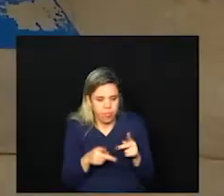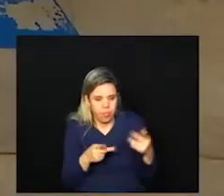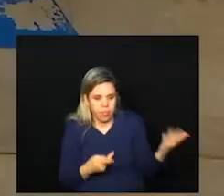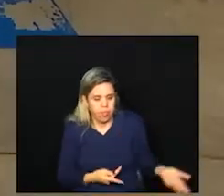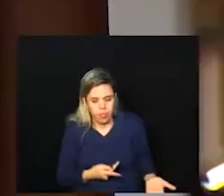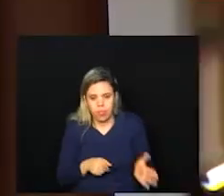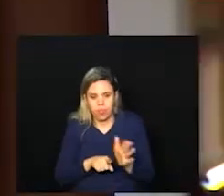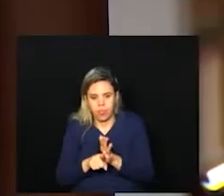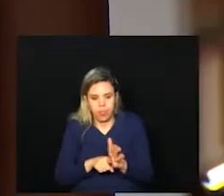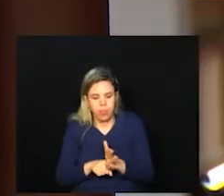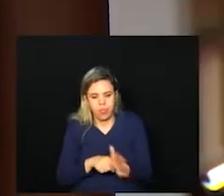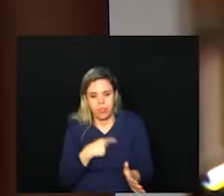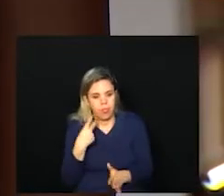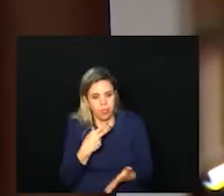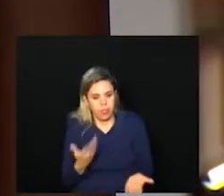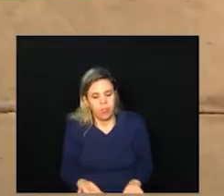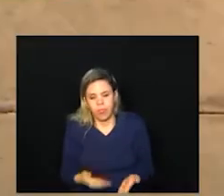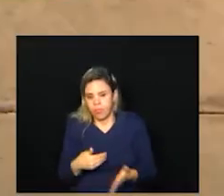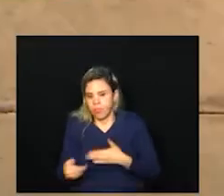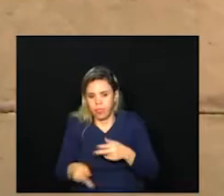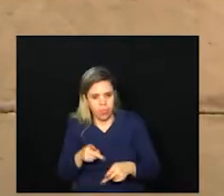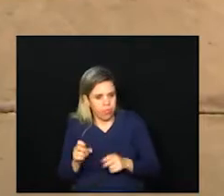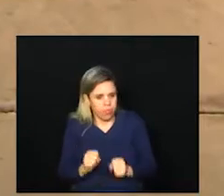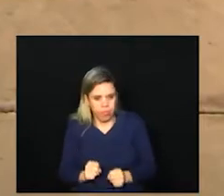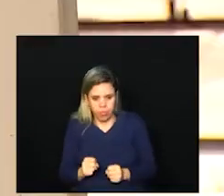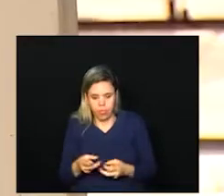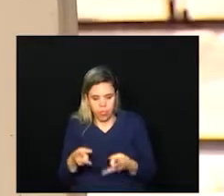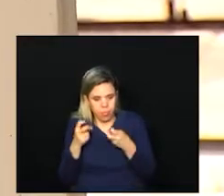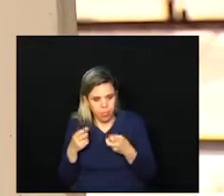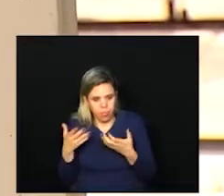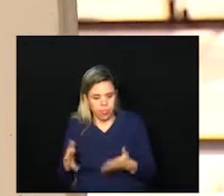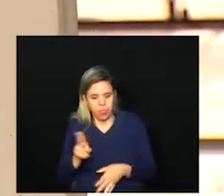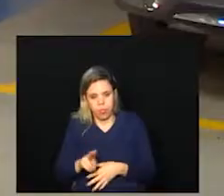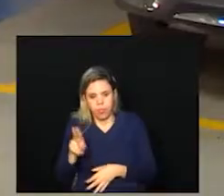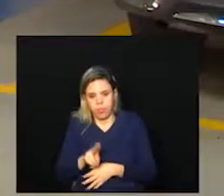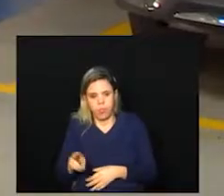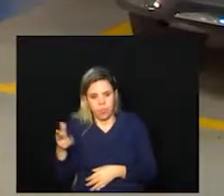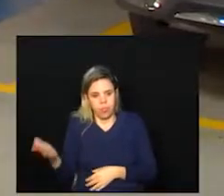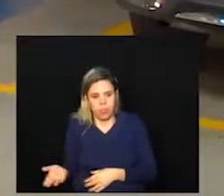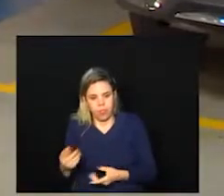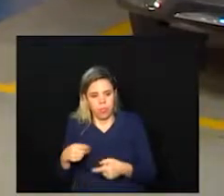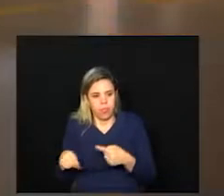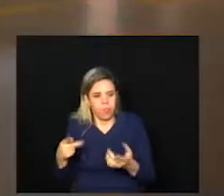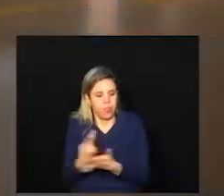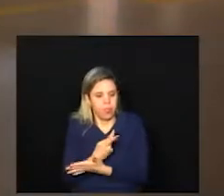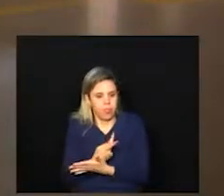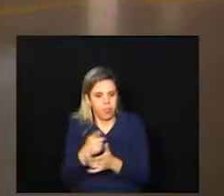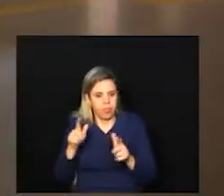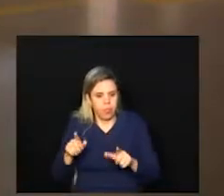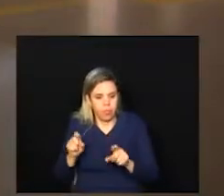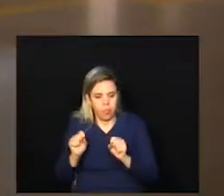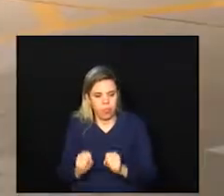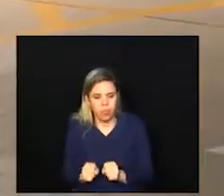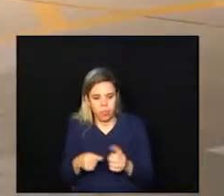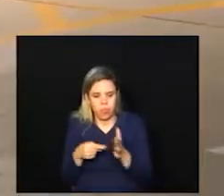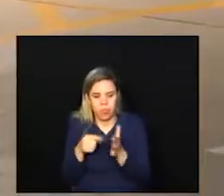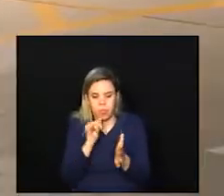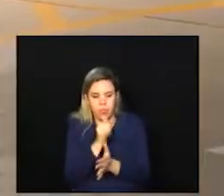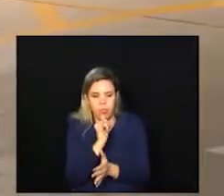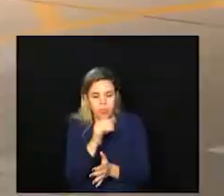De acordo com o parlamentar, qualquer pessoa que observe a utilização inadequada do espaço poderá